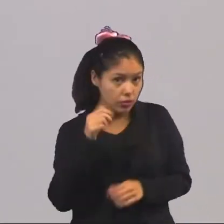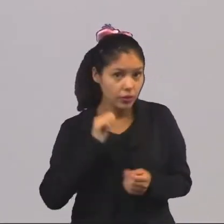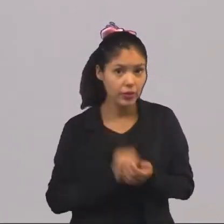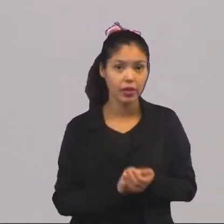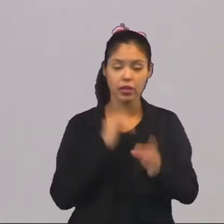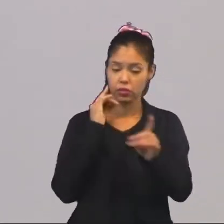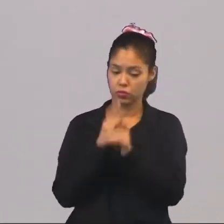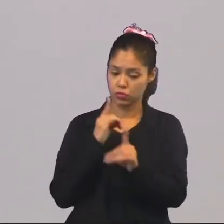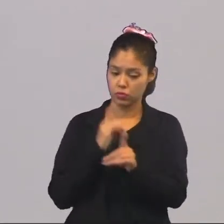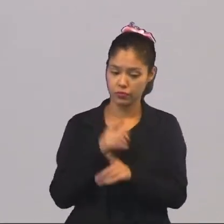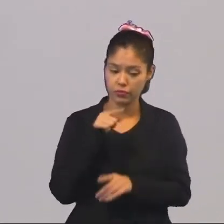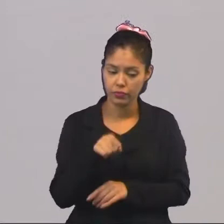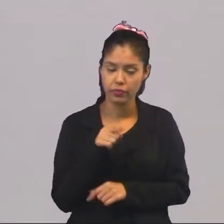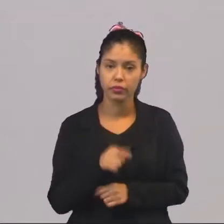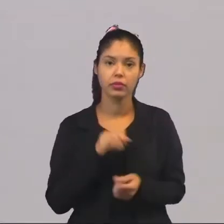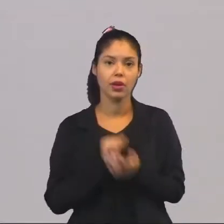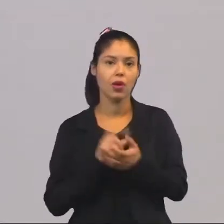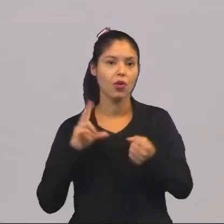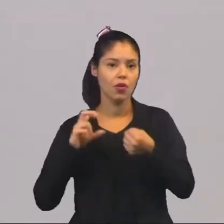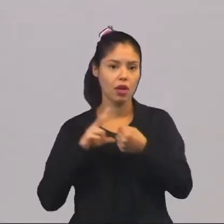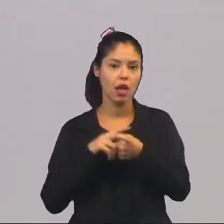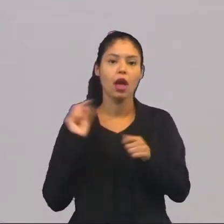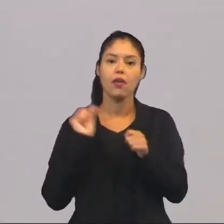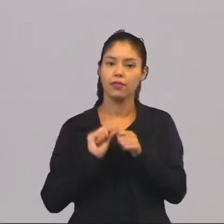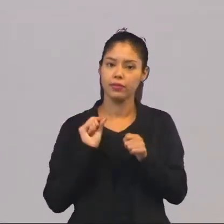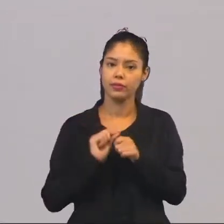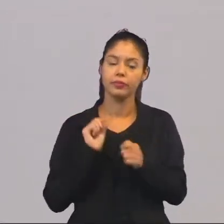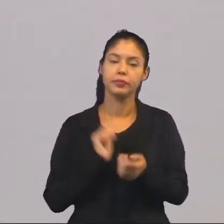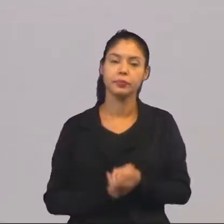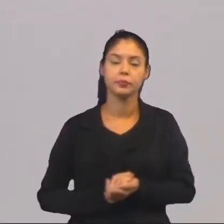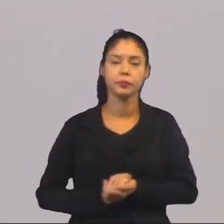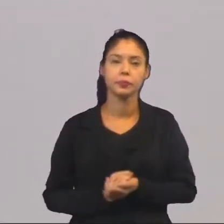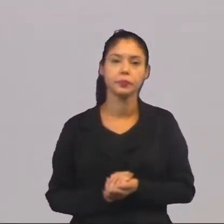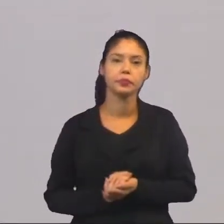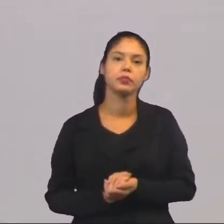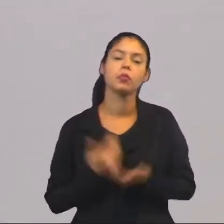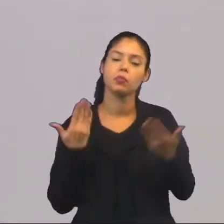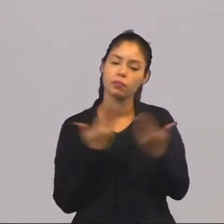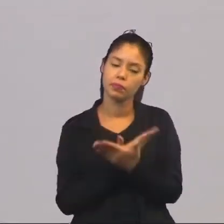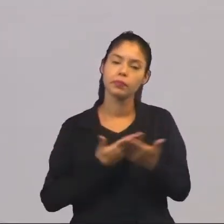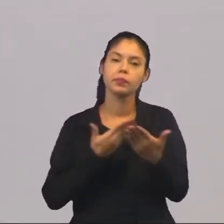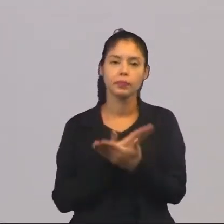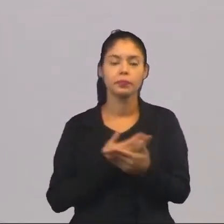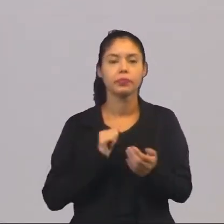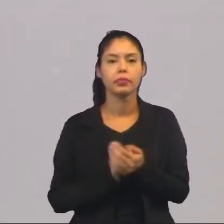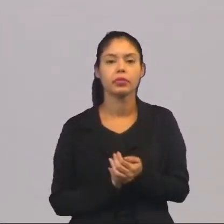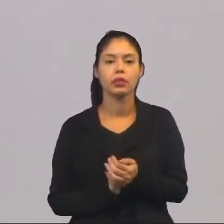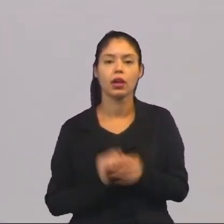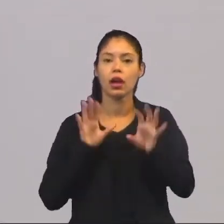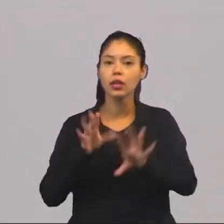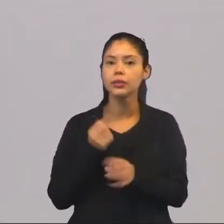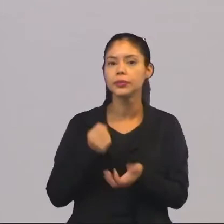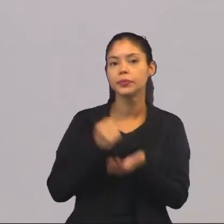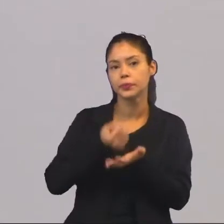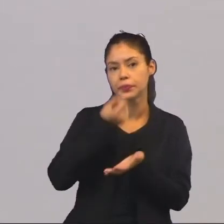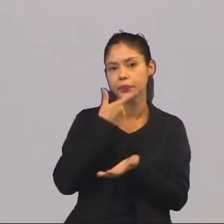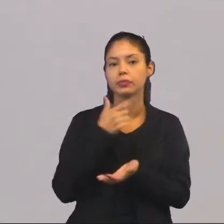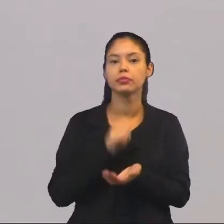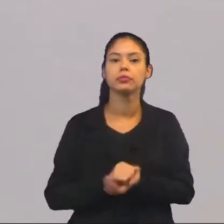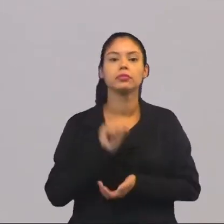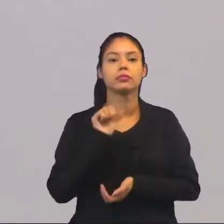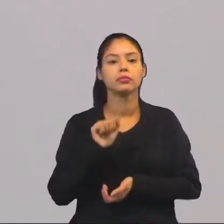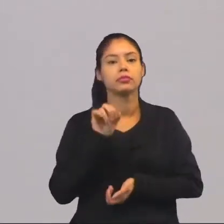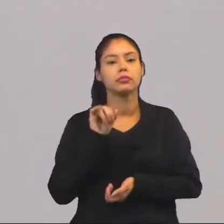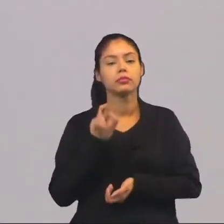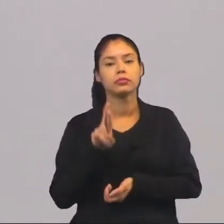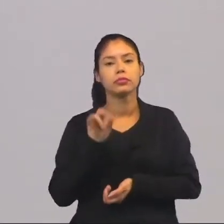que identifica que está com vírus, ela faça esse tratamento, ela tomar essa medicação, o